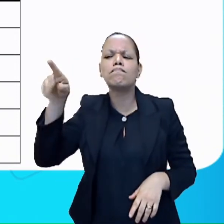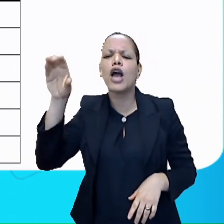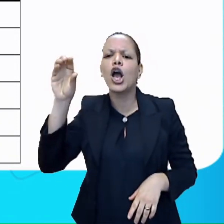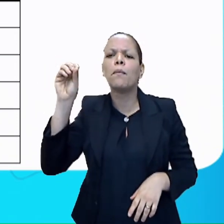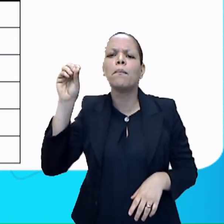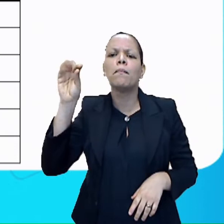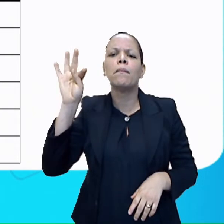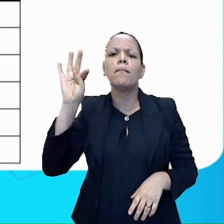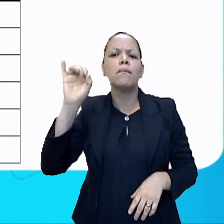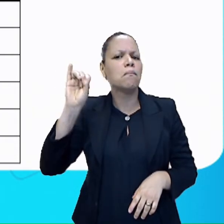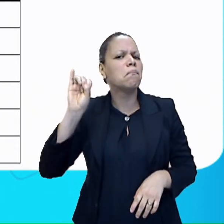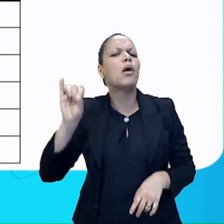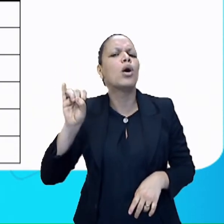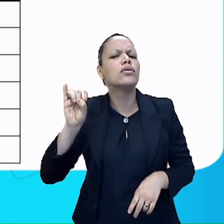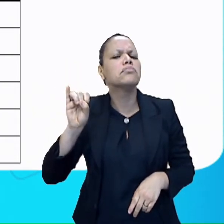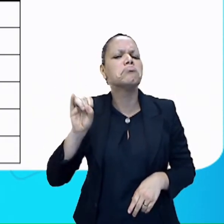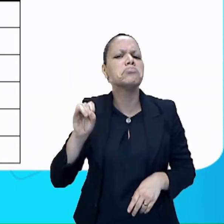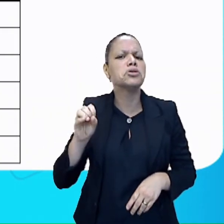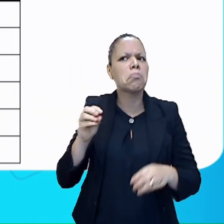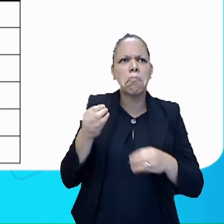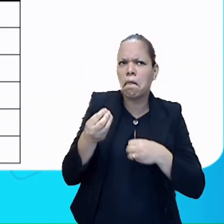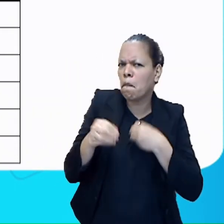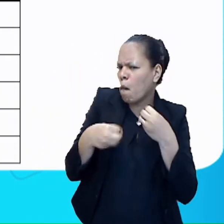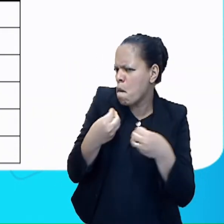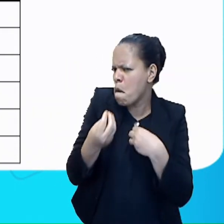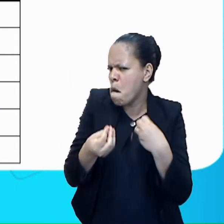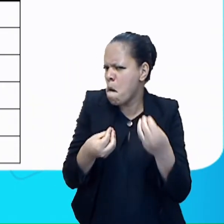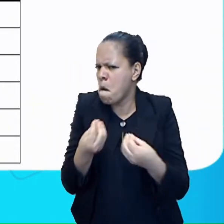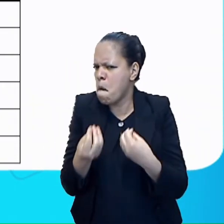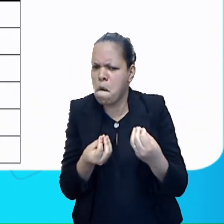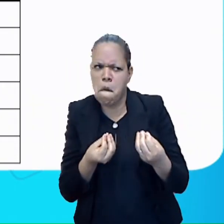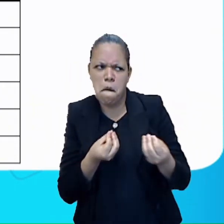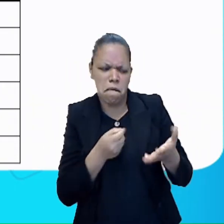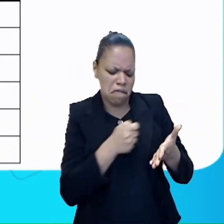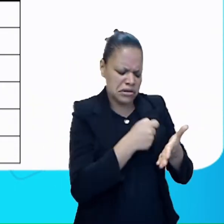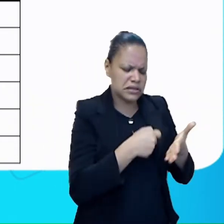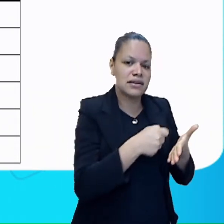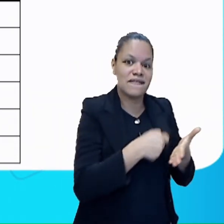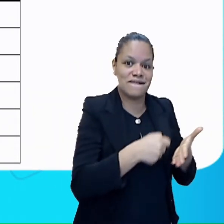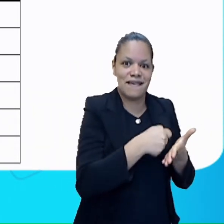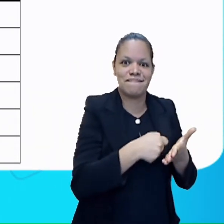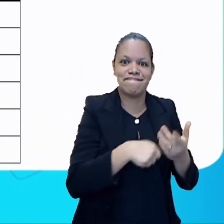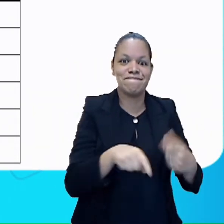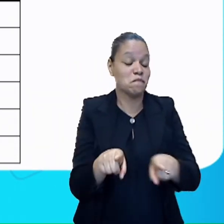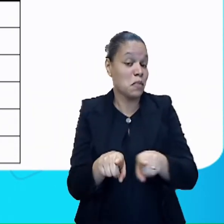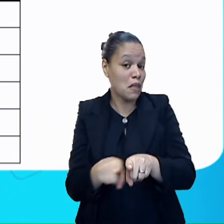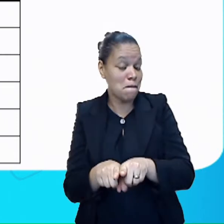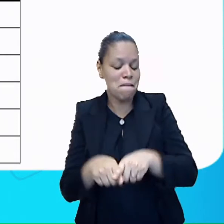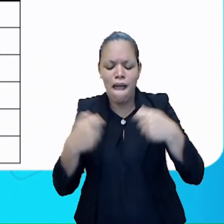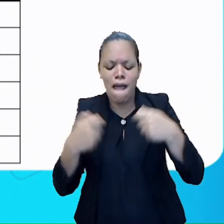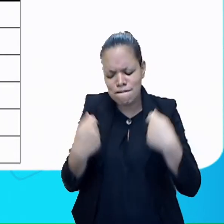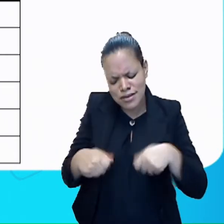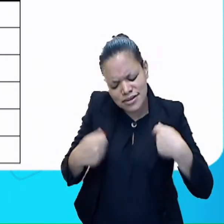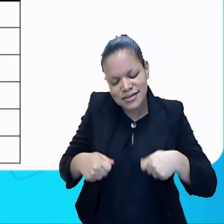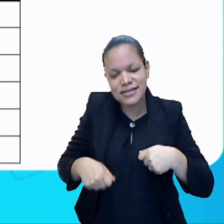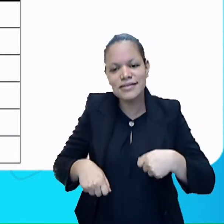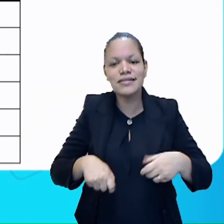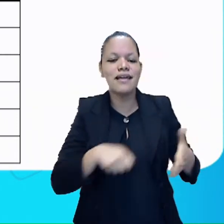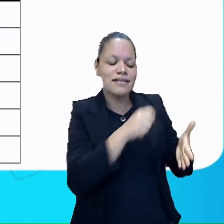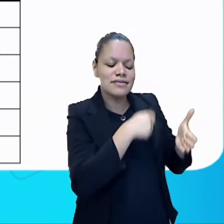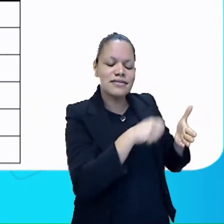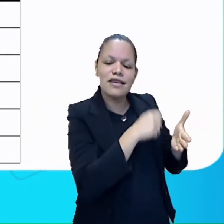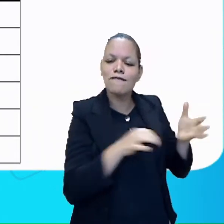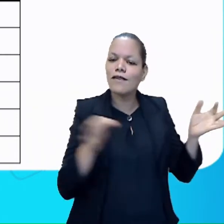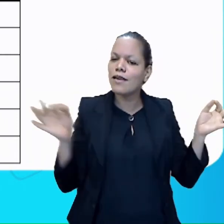não é quando a gente fala? Mas o pote termina com a vogal E. Agora eu tenho